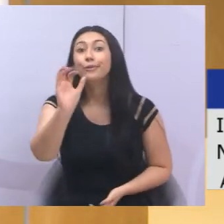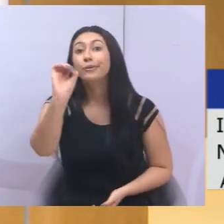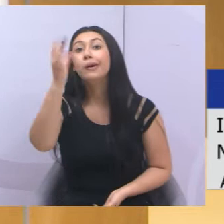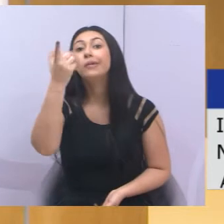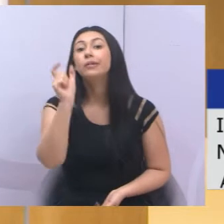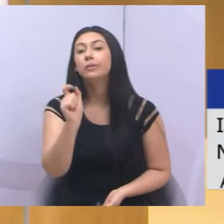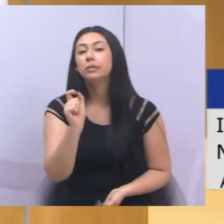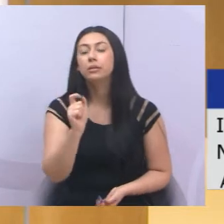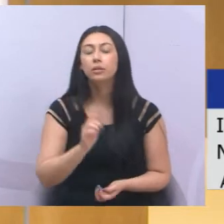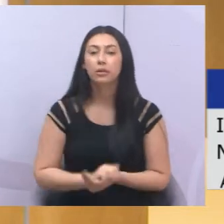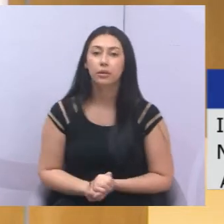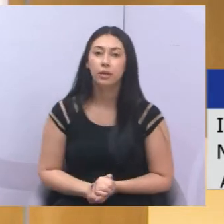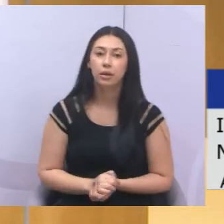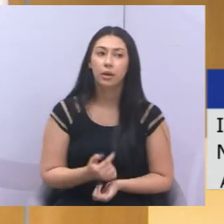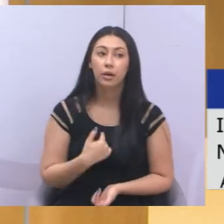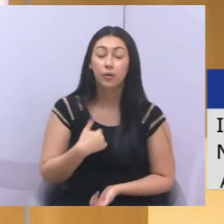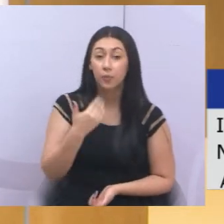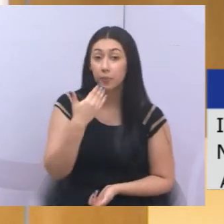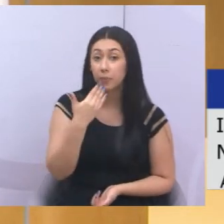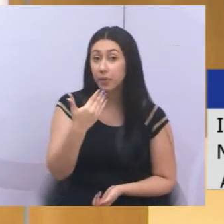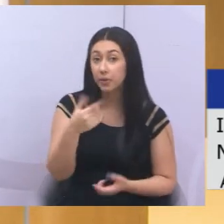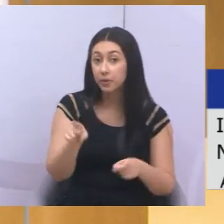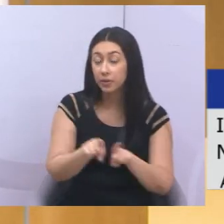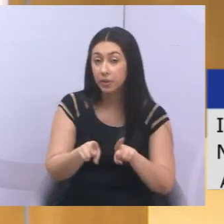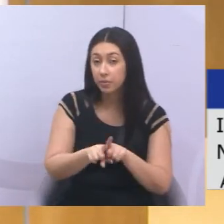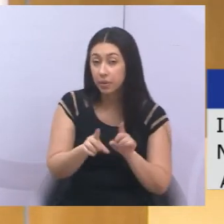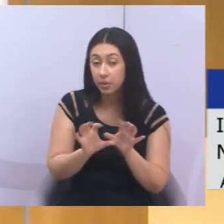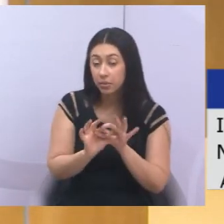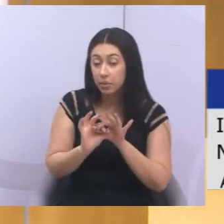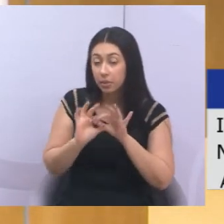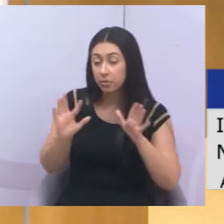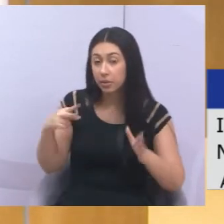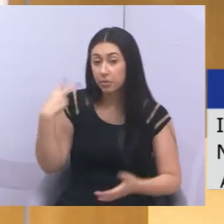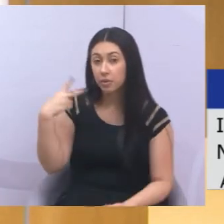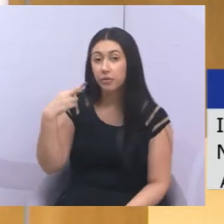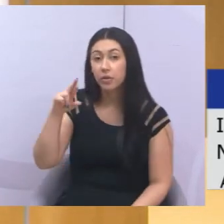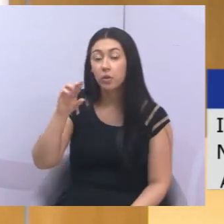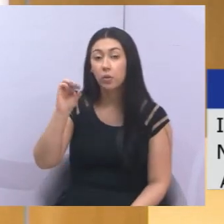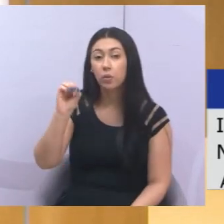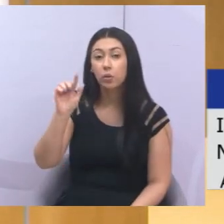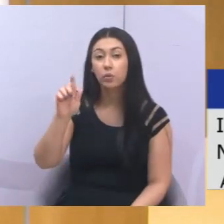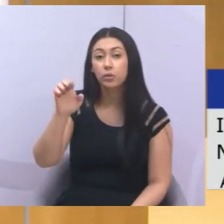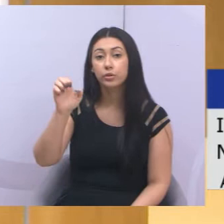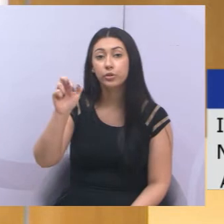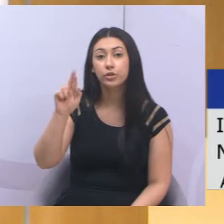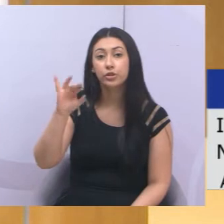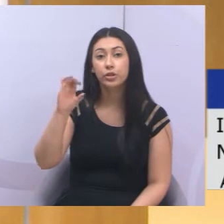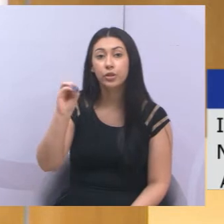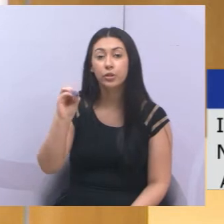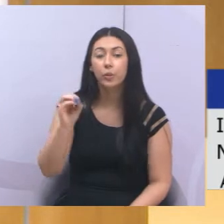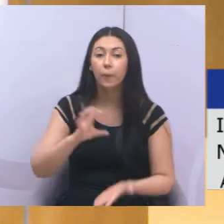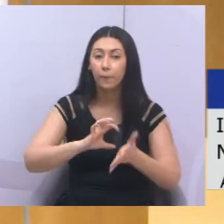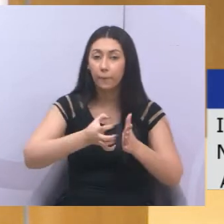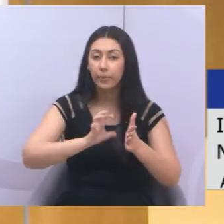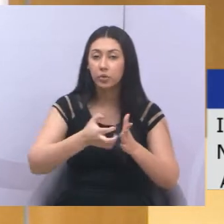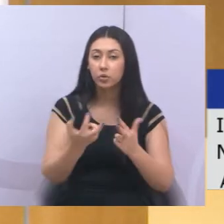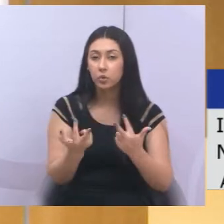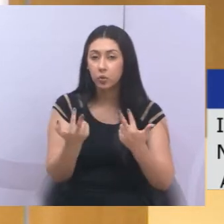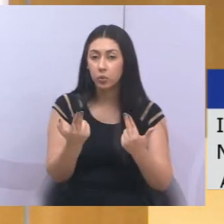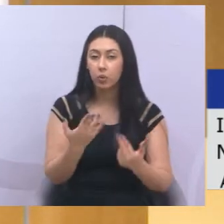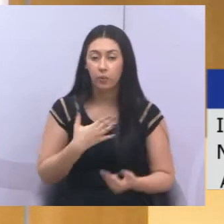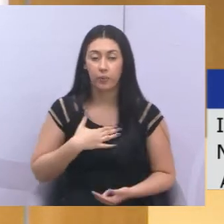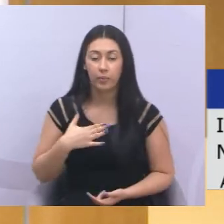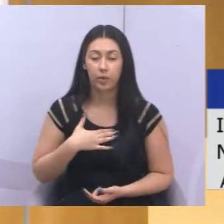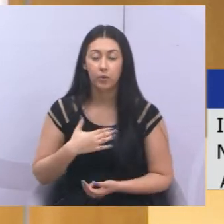gerações? E eu pedi autorização para o vereador Rogério Timóteo, que é do meu partido, do